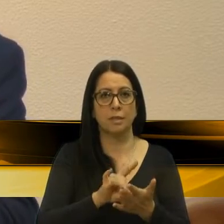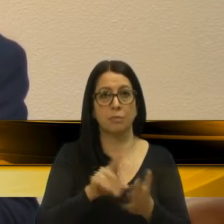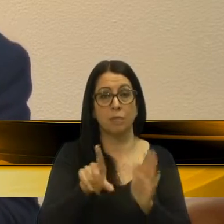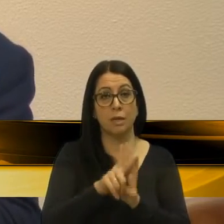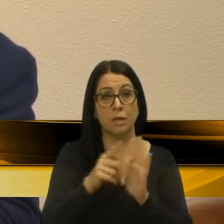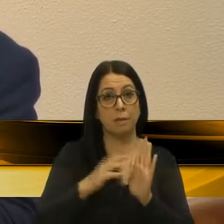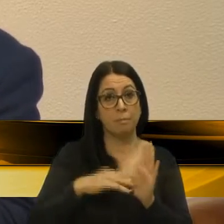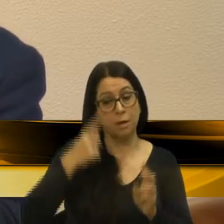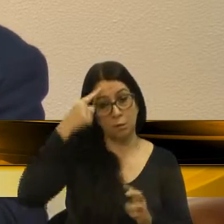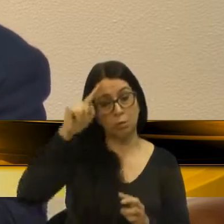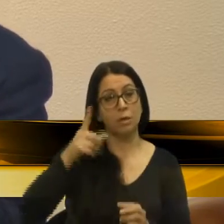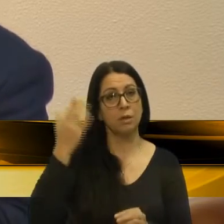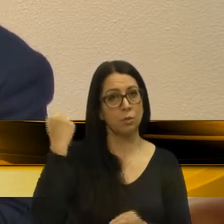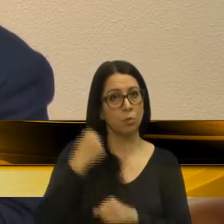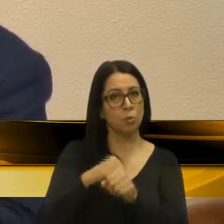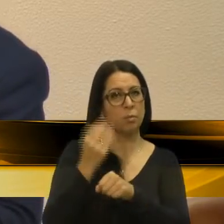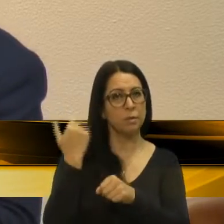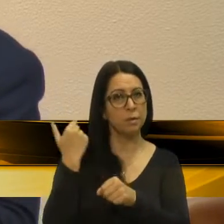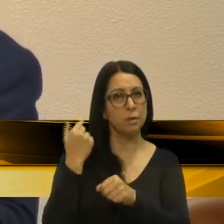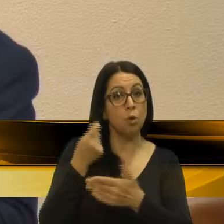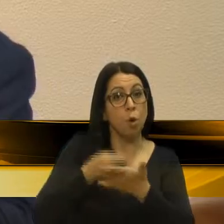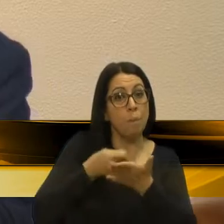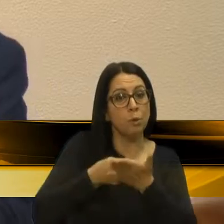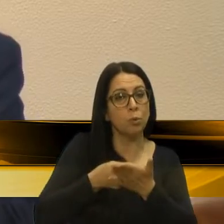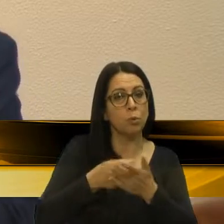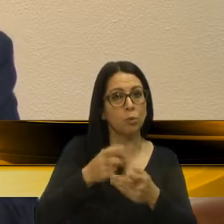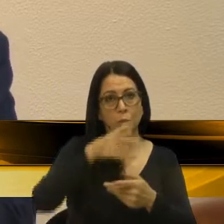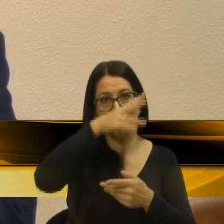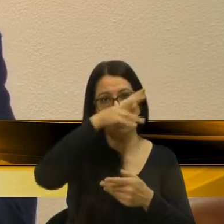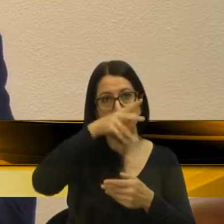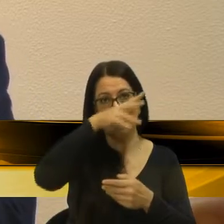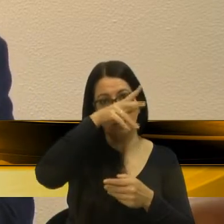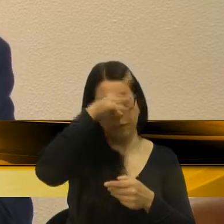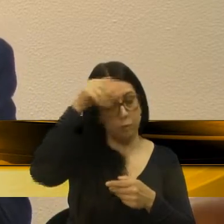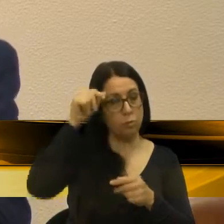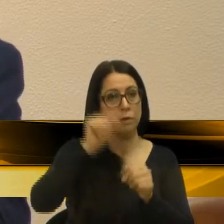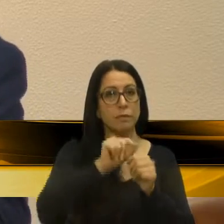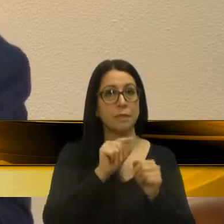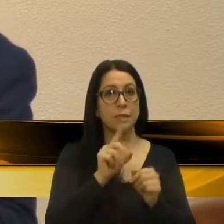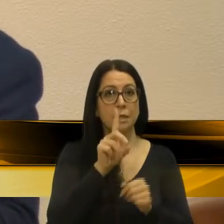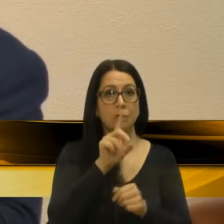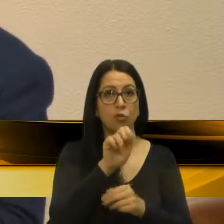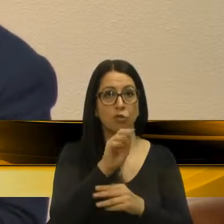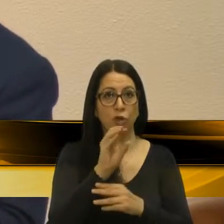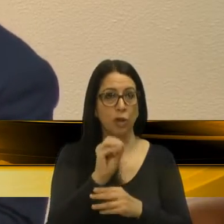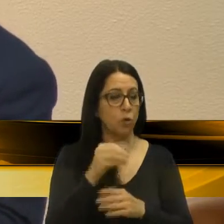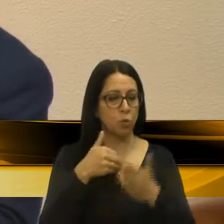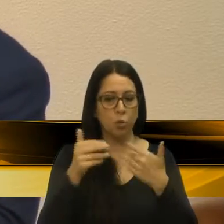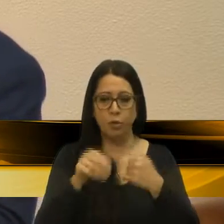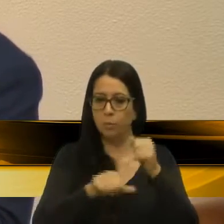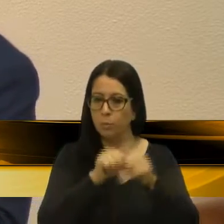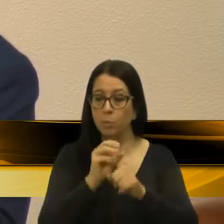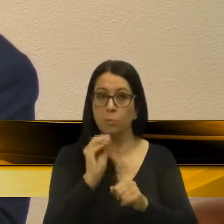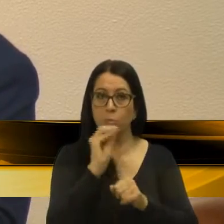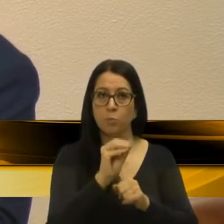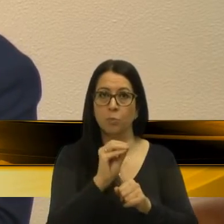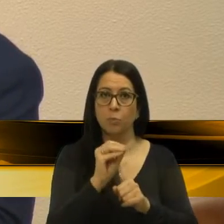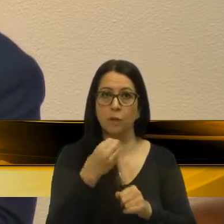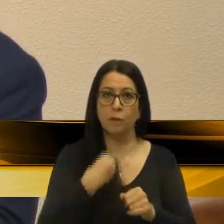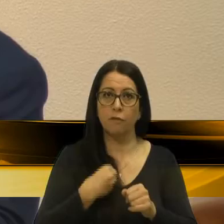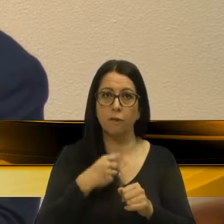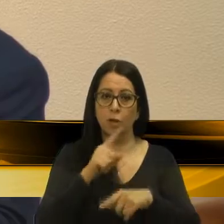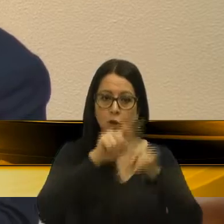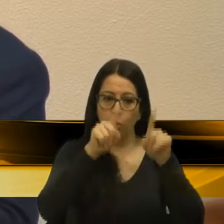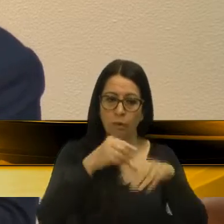no ano passado obrigou o município a colocar no Diário Oficial Eletrônico toda e qualquer alteração na vida funcional de qualquer